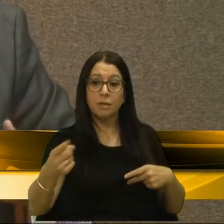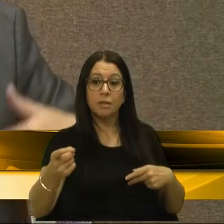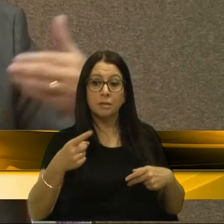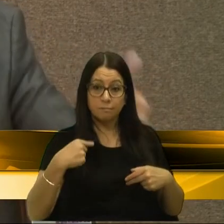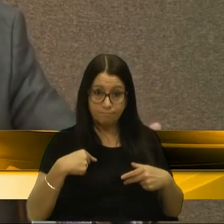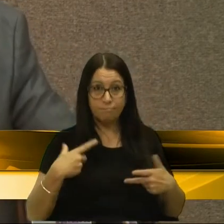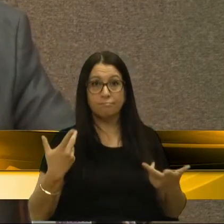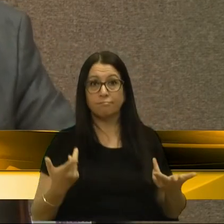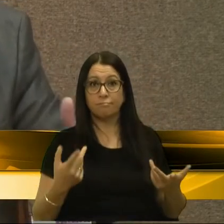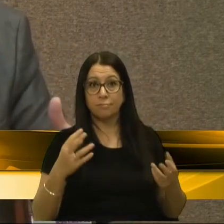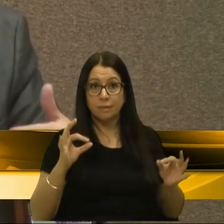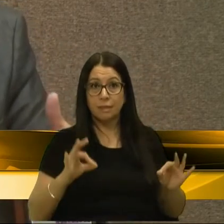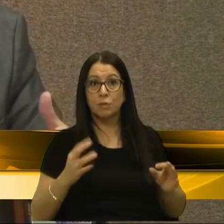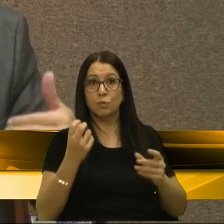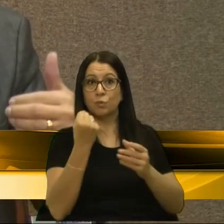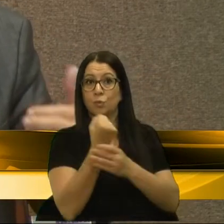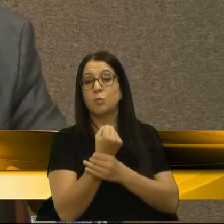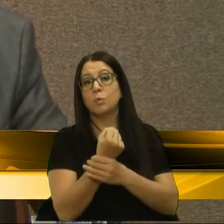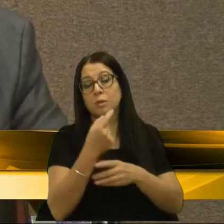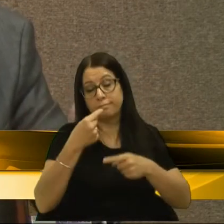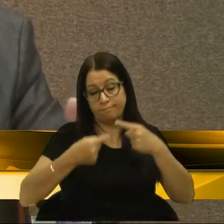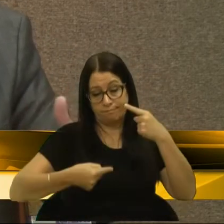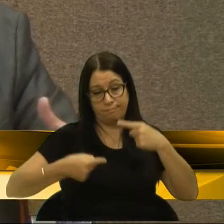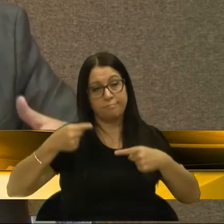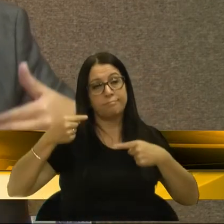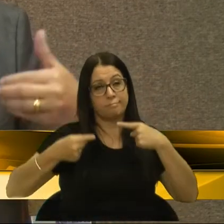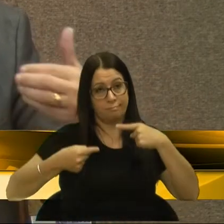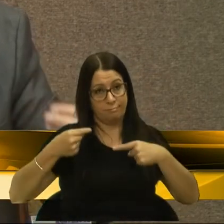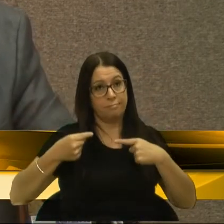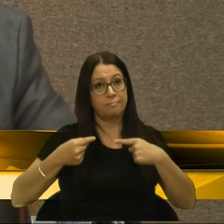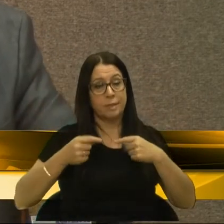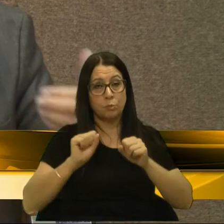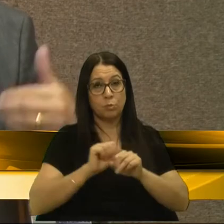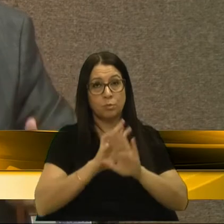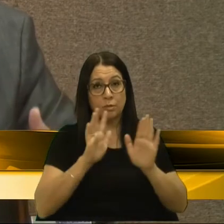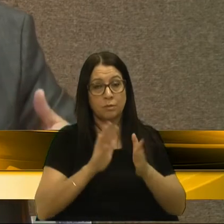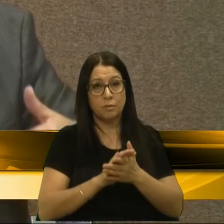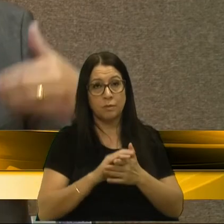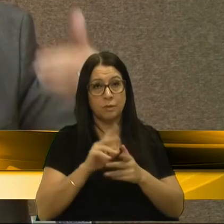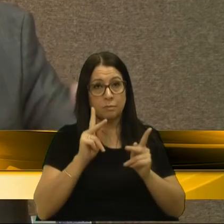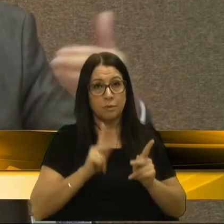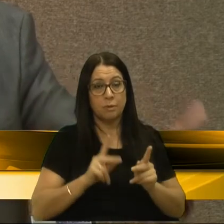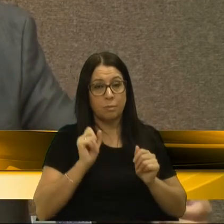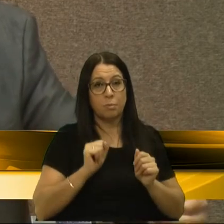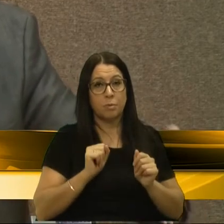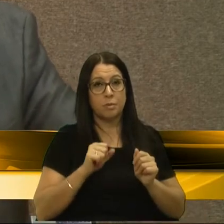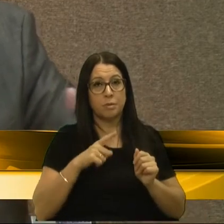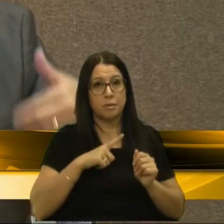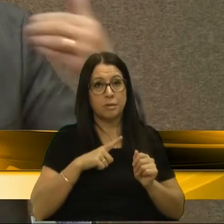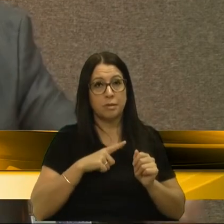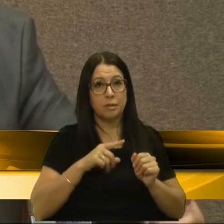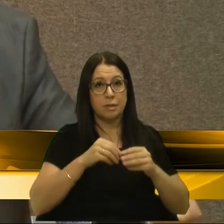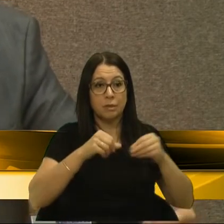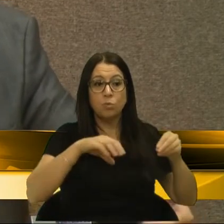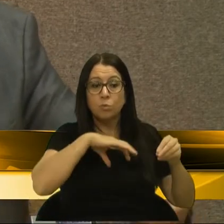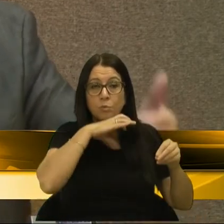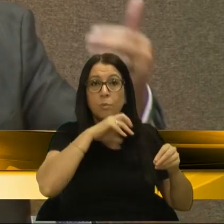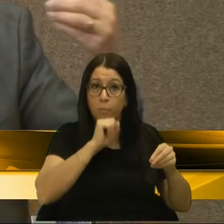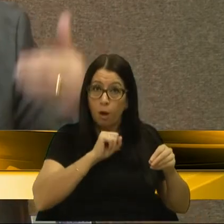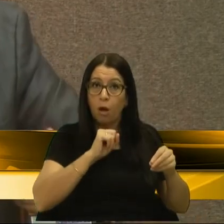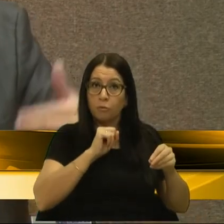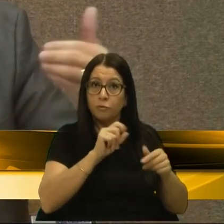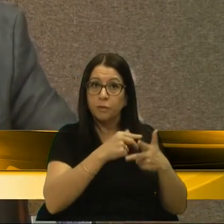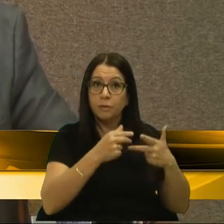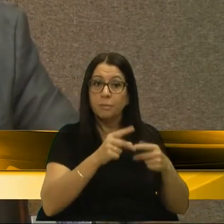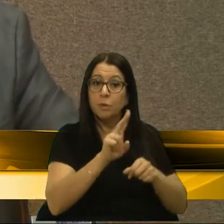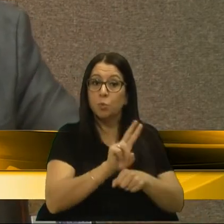né, com segurança? Então, isso é um debate e um esclarecimento que as pessoas podem ter os seus lotes, podem investir, mas